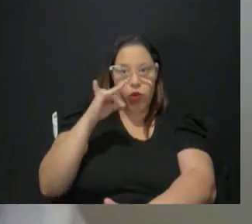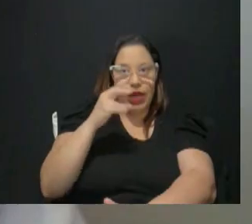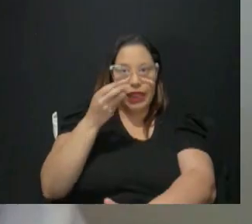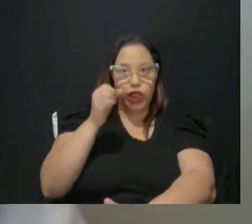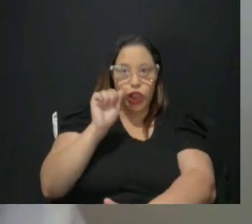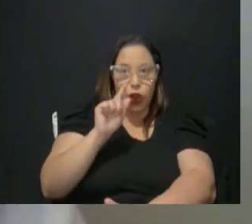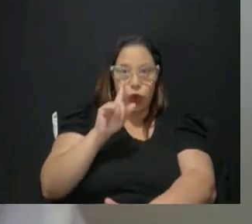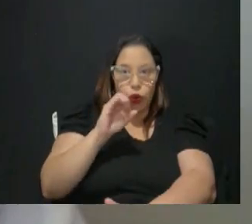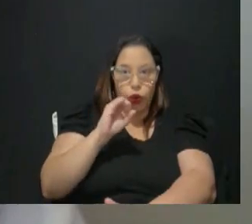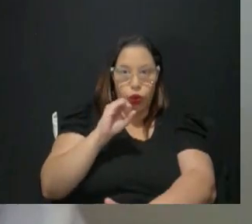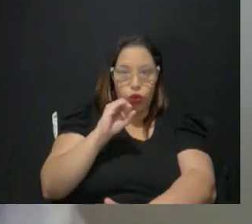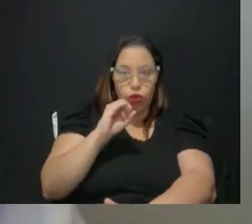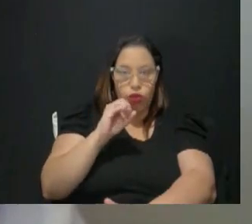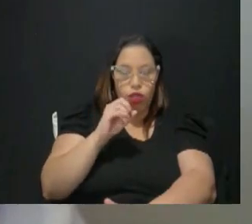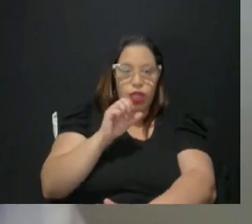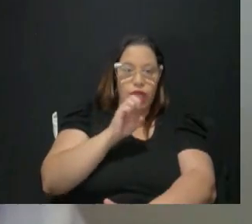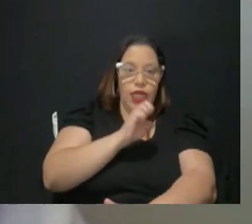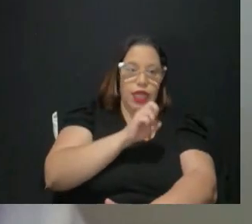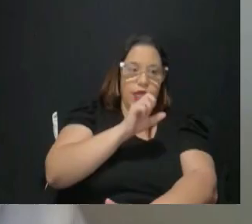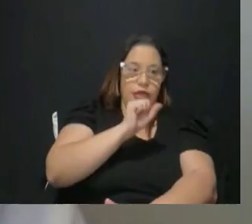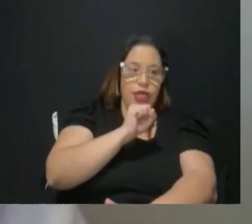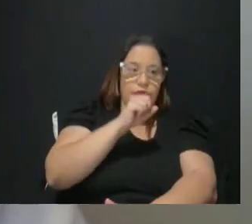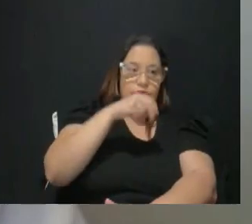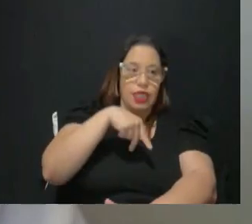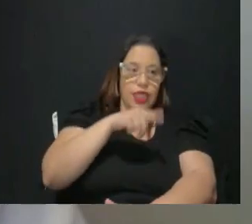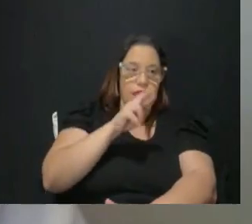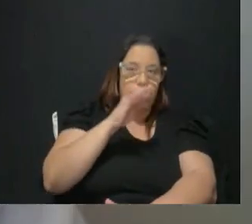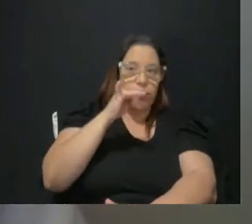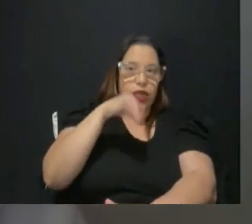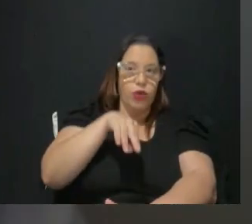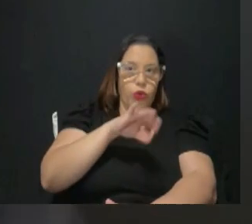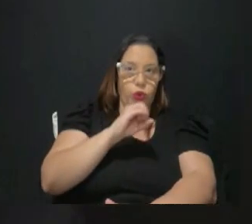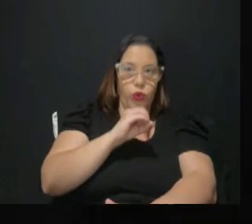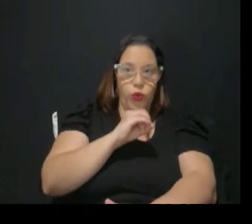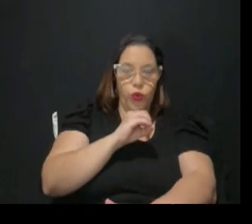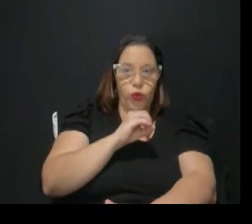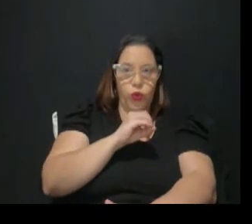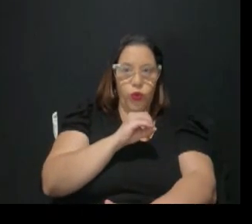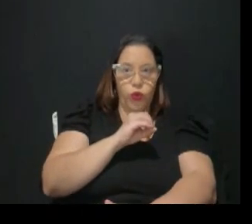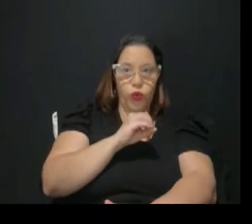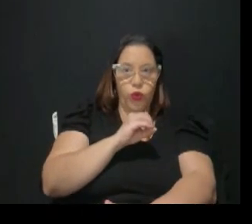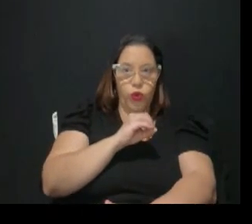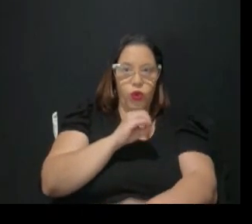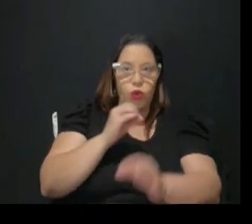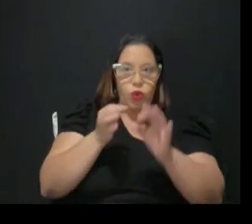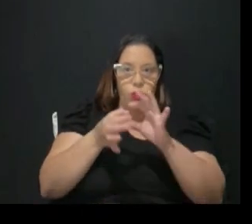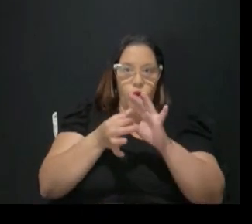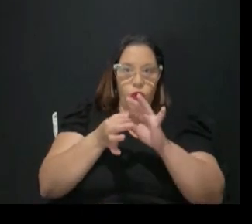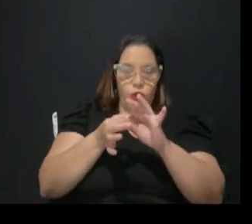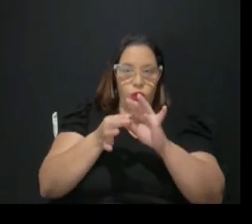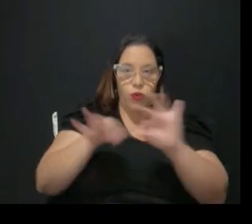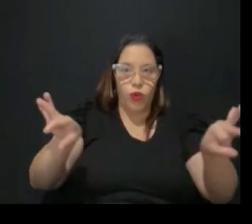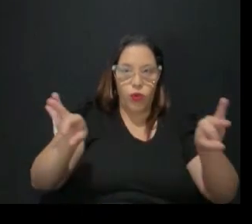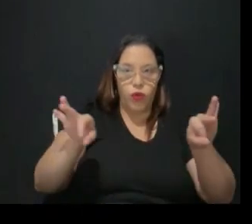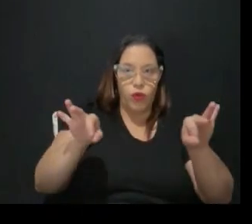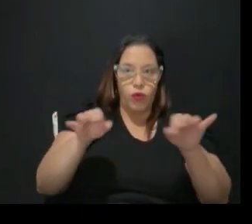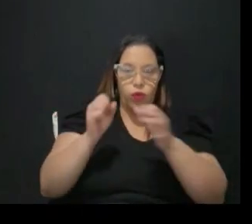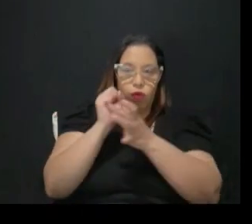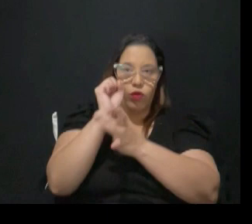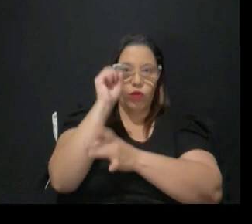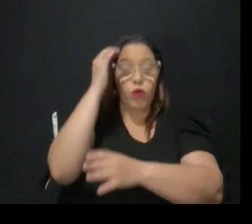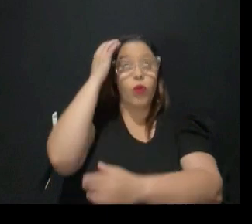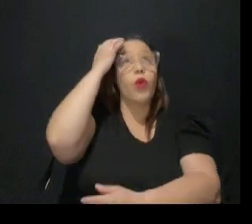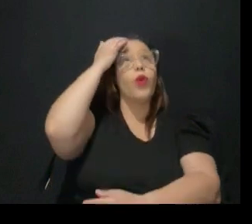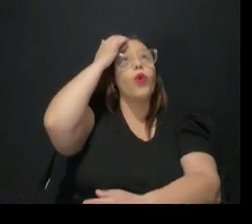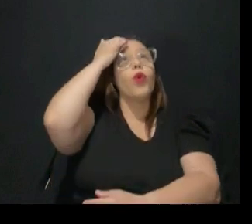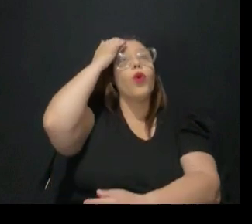e os acidentes vasculares isquêmicos, né? O hemorrágico é aquele que tem um rompimento de uma artéria no